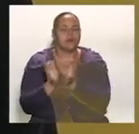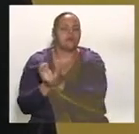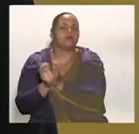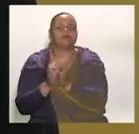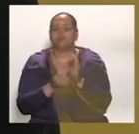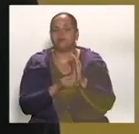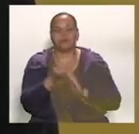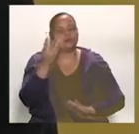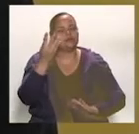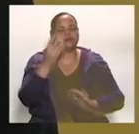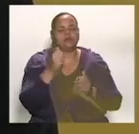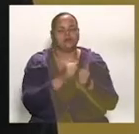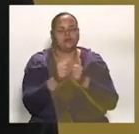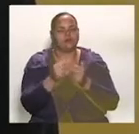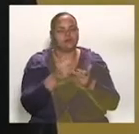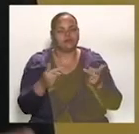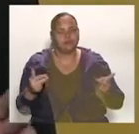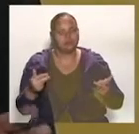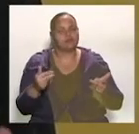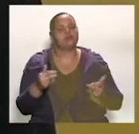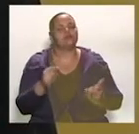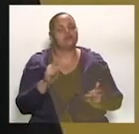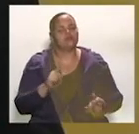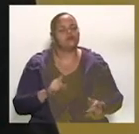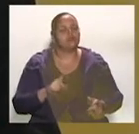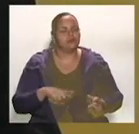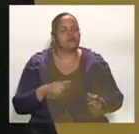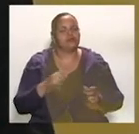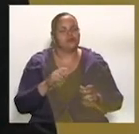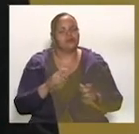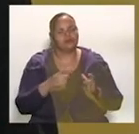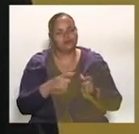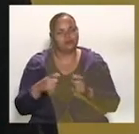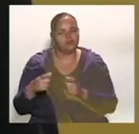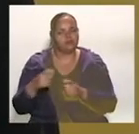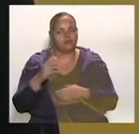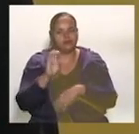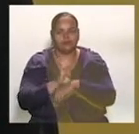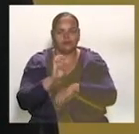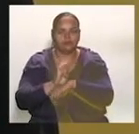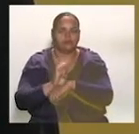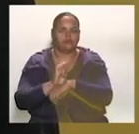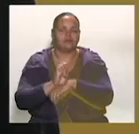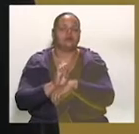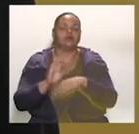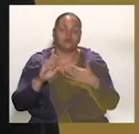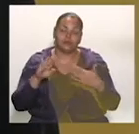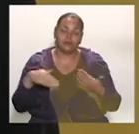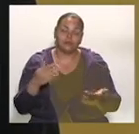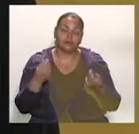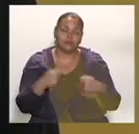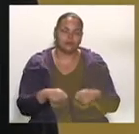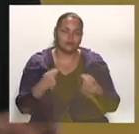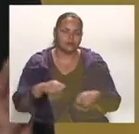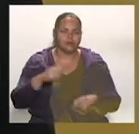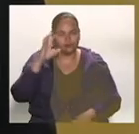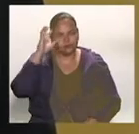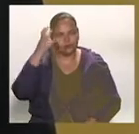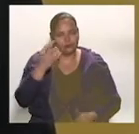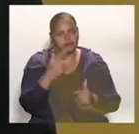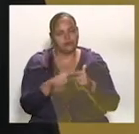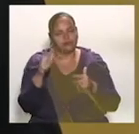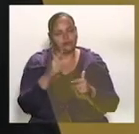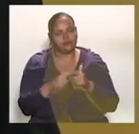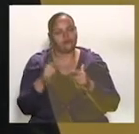nos vários esportes, as federações esportivas dos vários estados. Então é preciso, para resolver